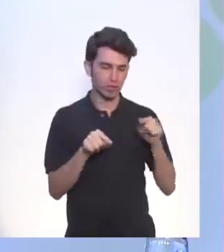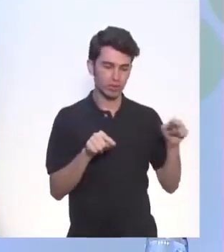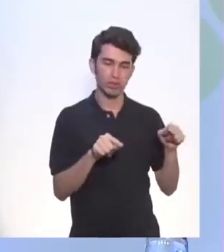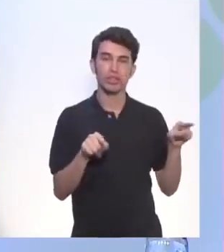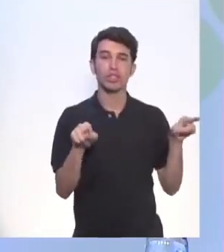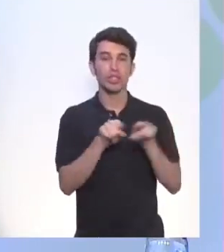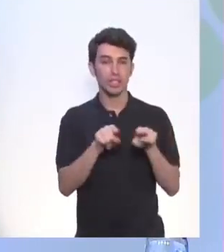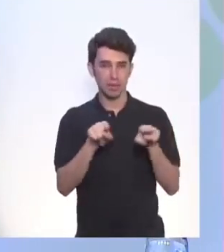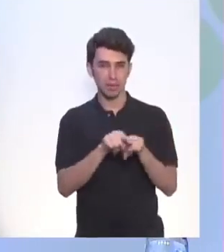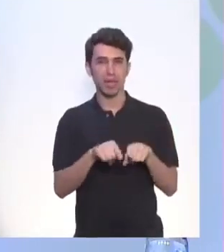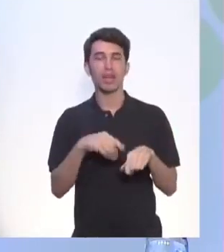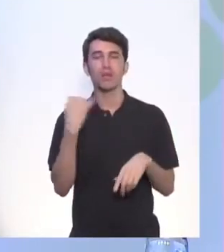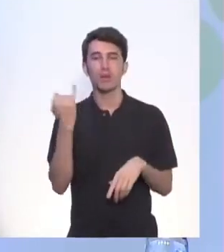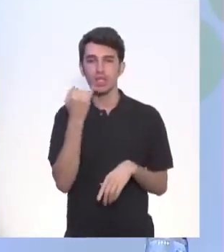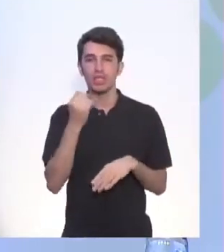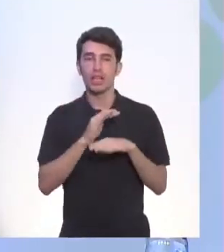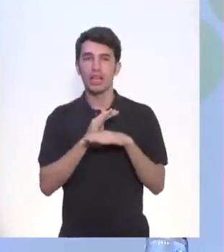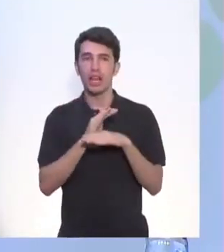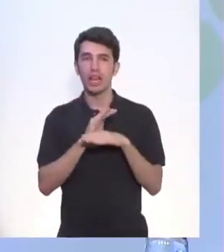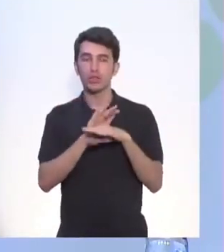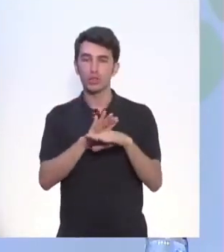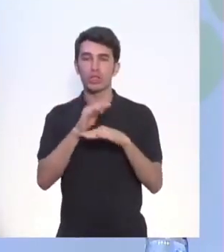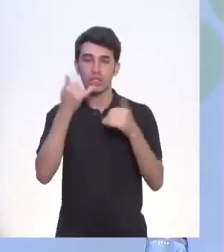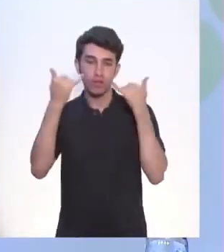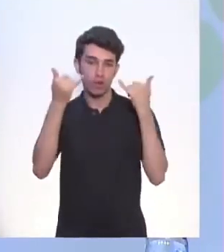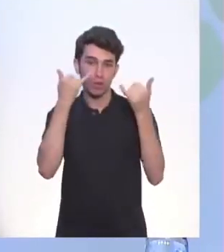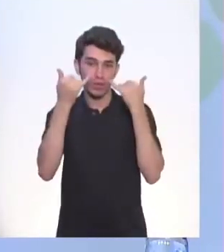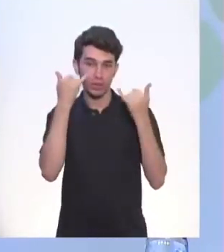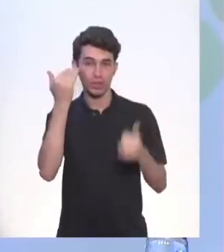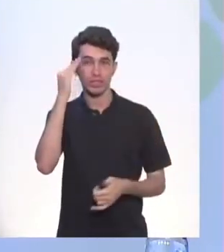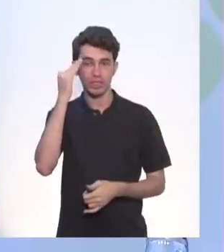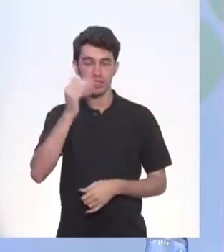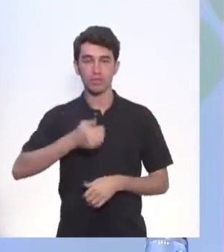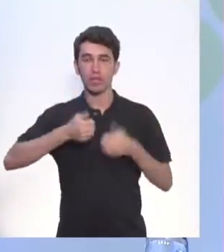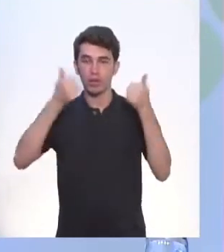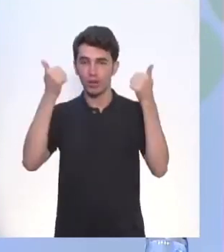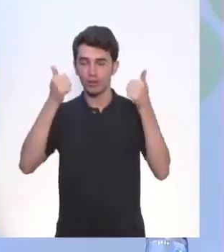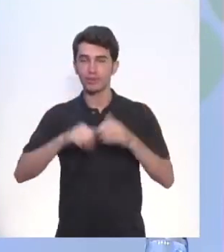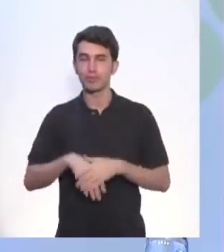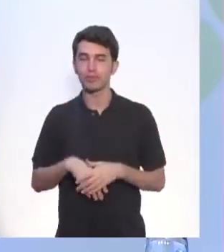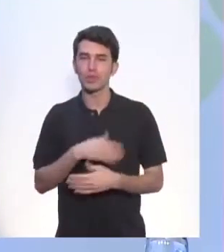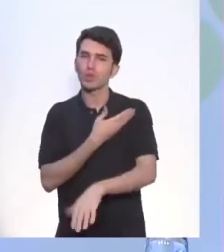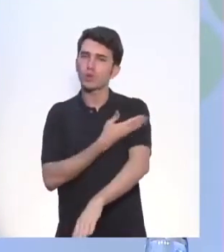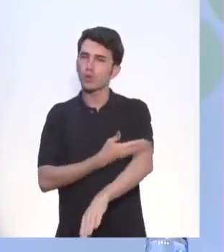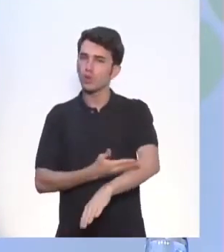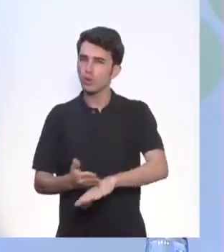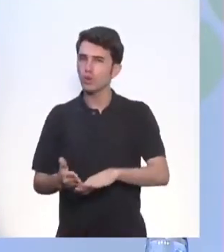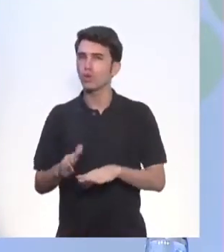objetivo de colocar alguma informação. Normalmente, nessas entrevistas que nós estamos lendo,